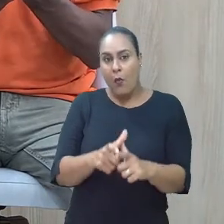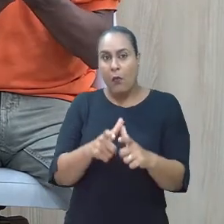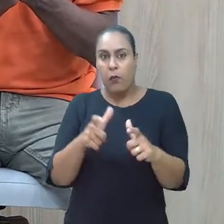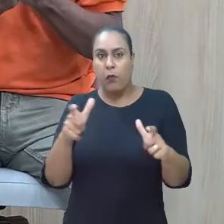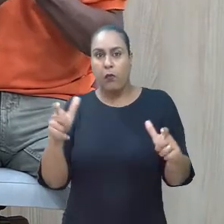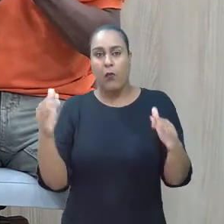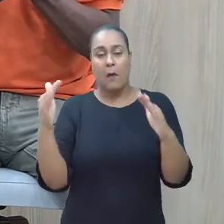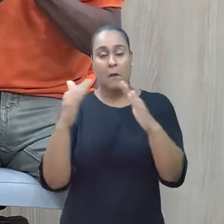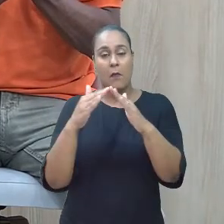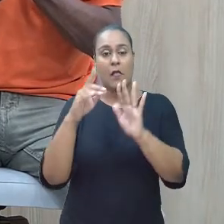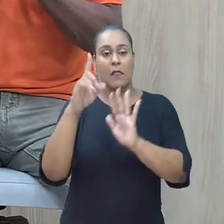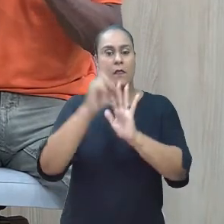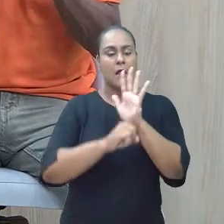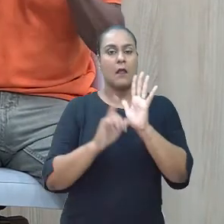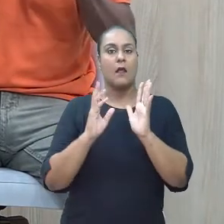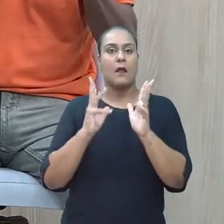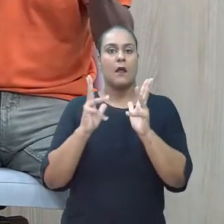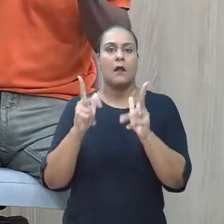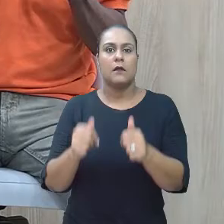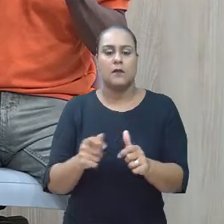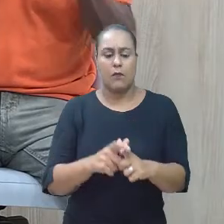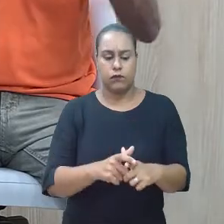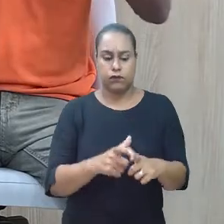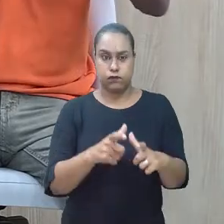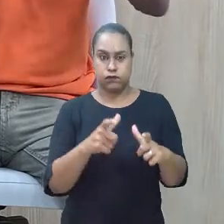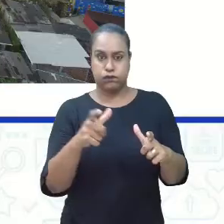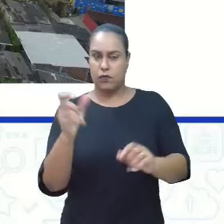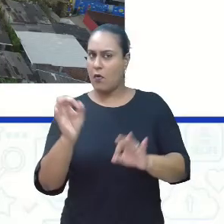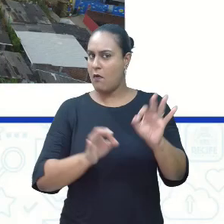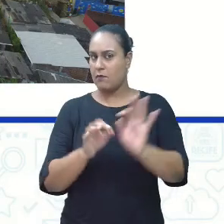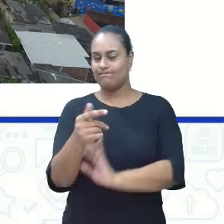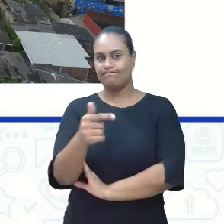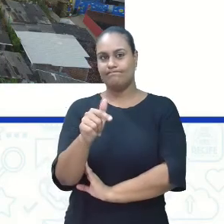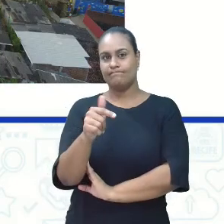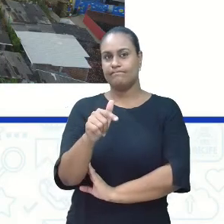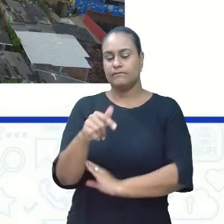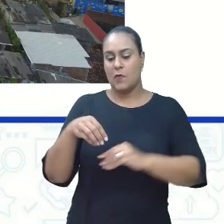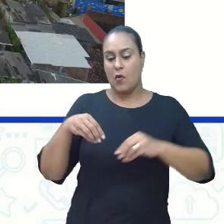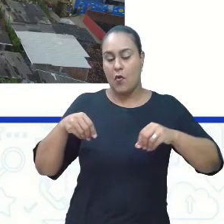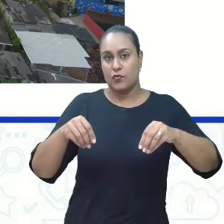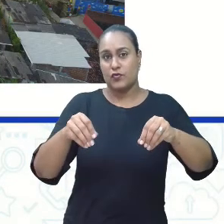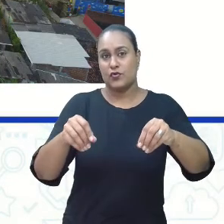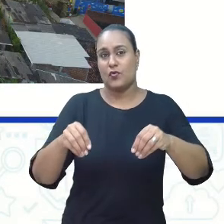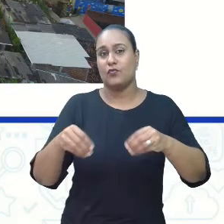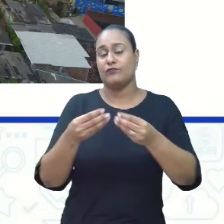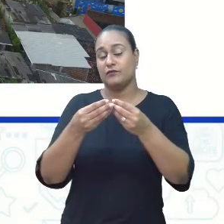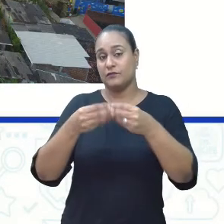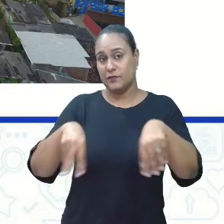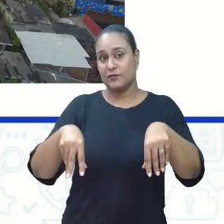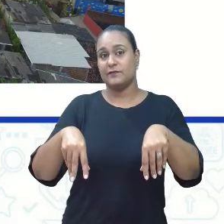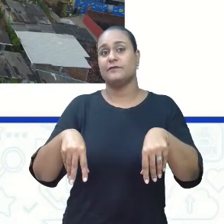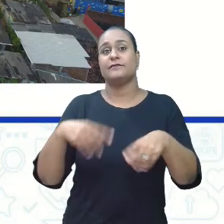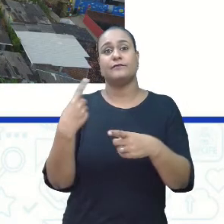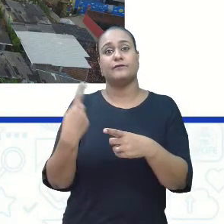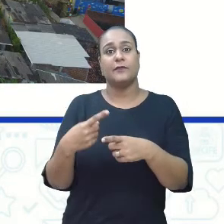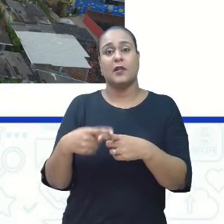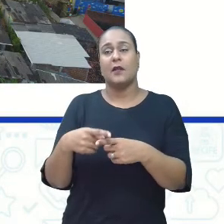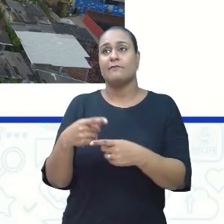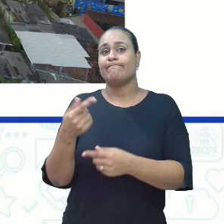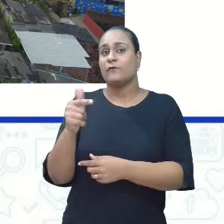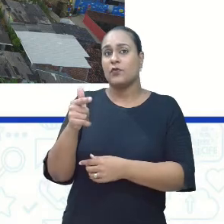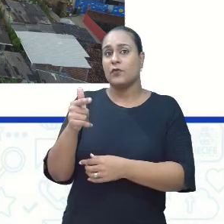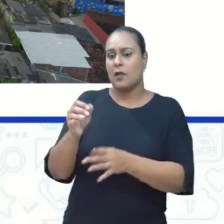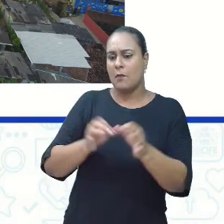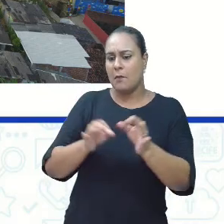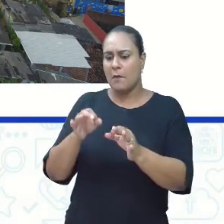direito de todos. Então, quando cresce de uma forma desordenada, e aí o que acontece? O solo é afetado, porque como não tem uma drenagem